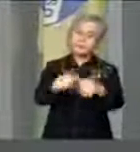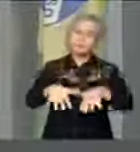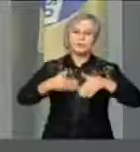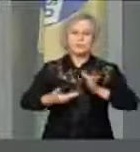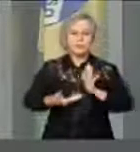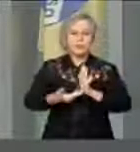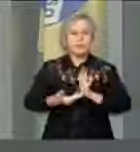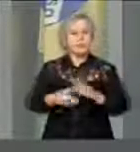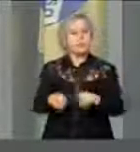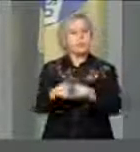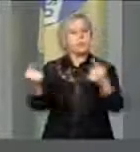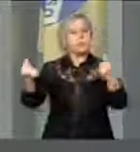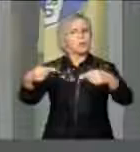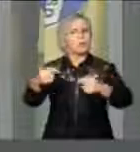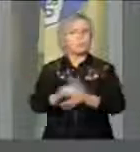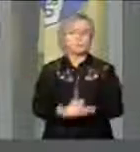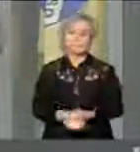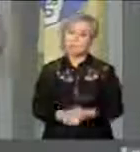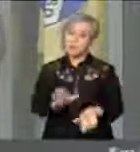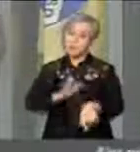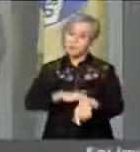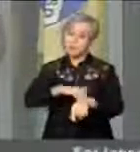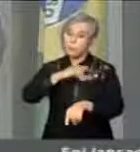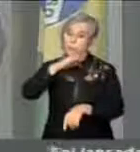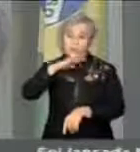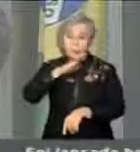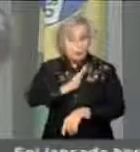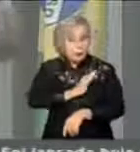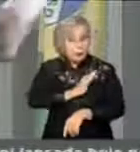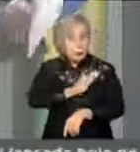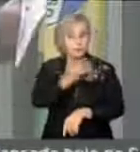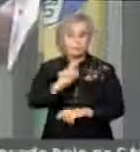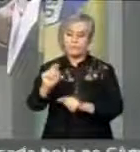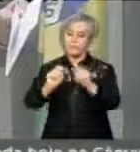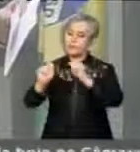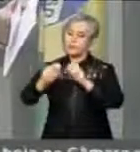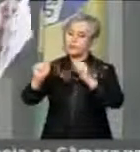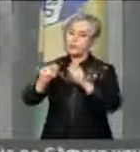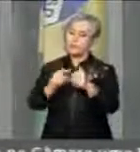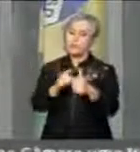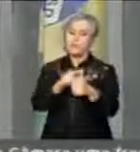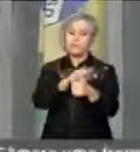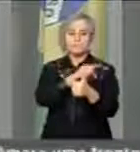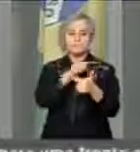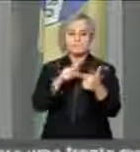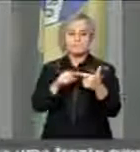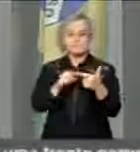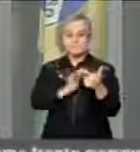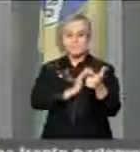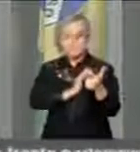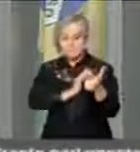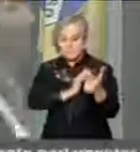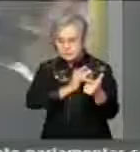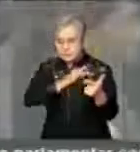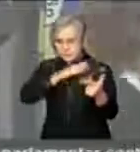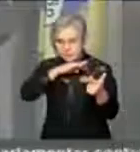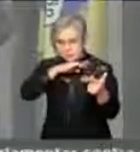brasileiro. O momento é dramático na economia, o momento é dramático